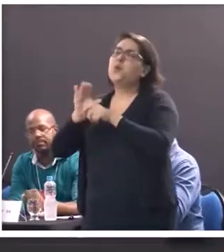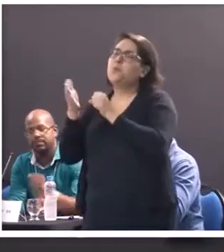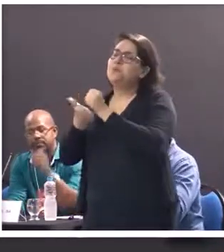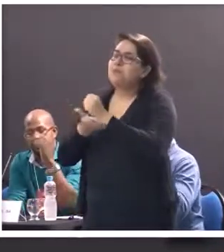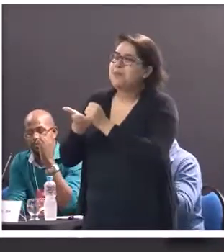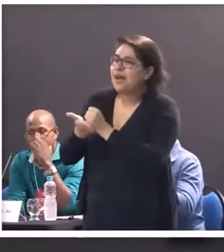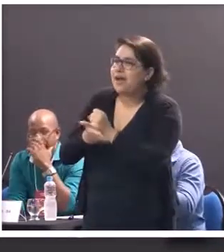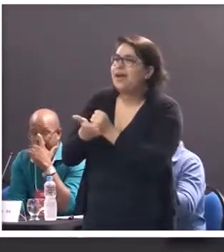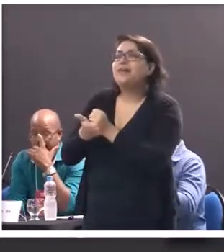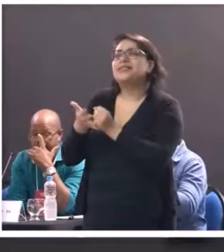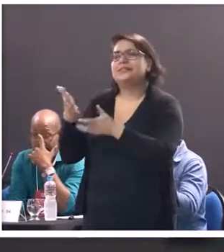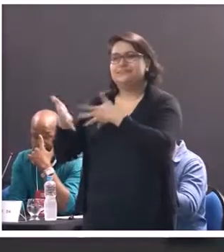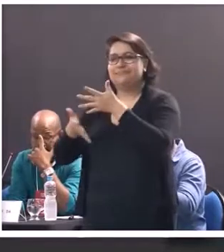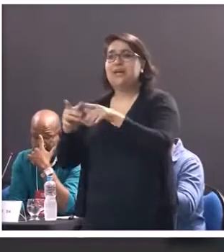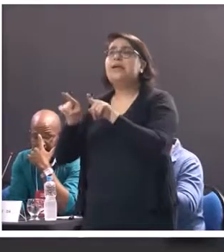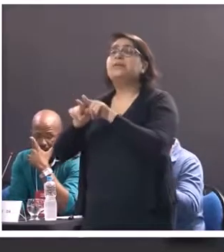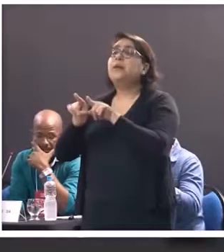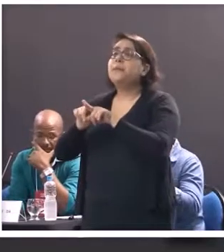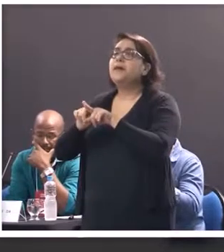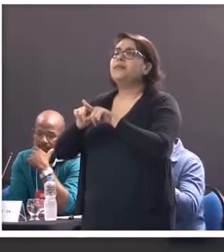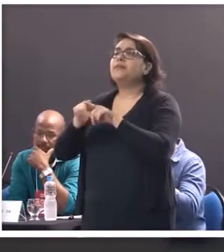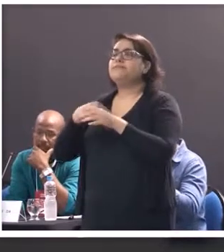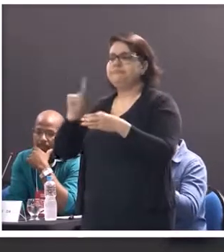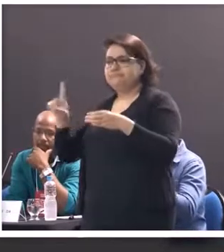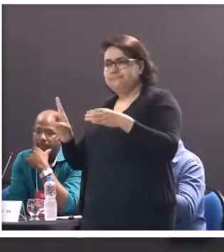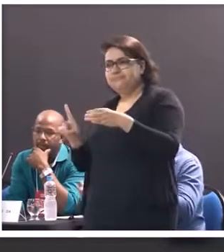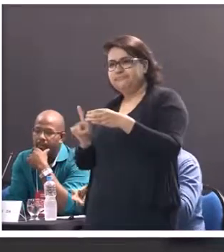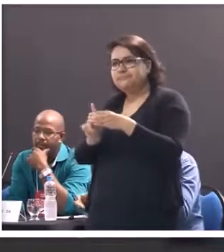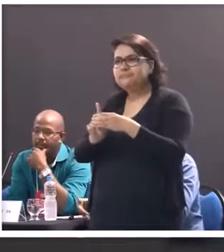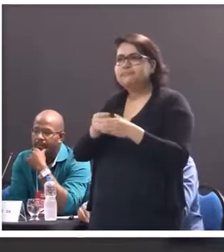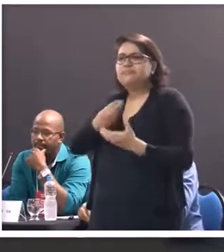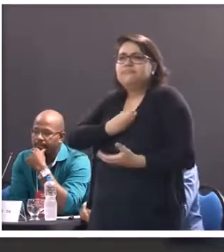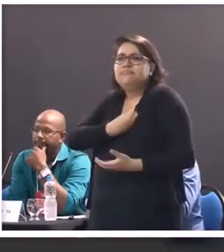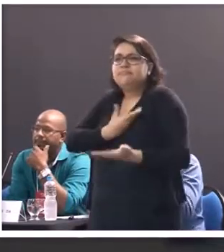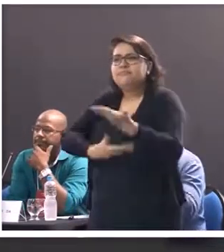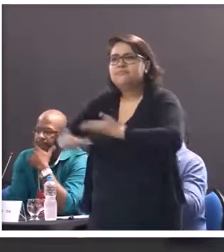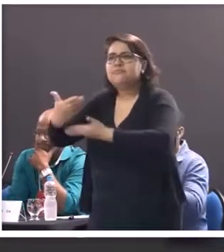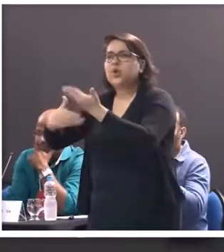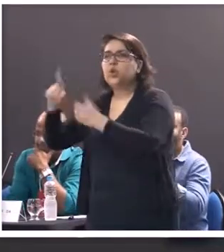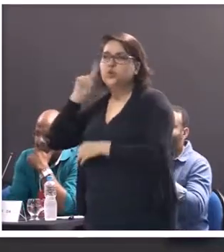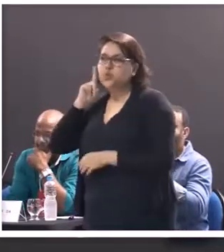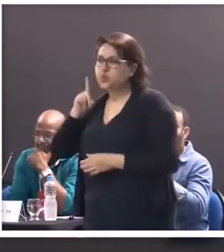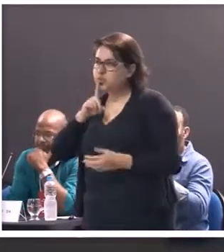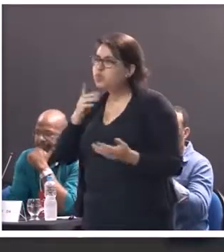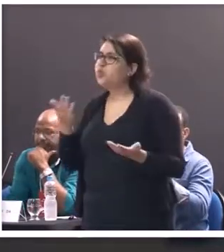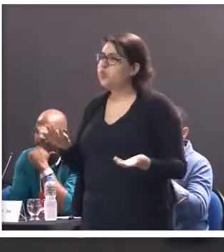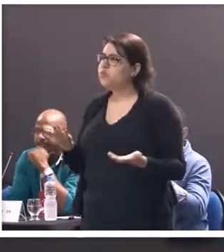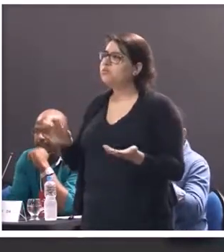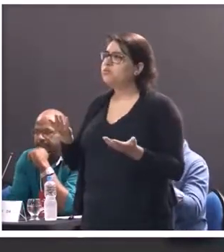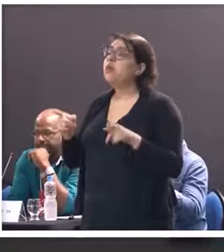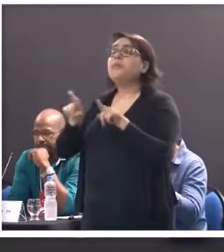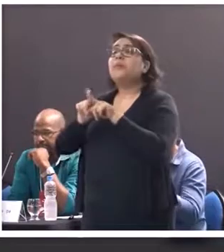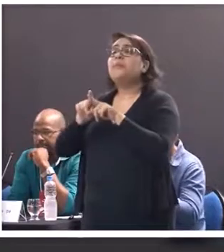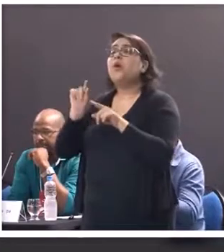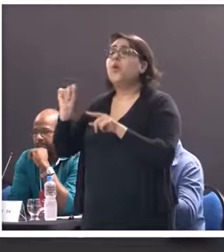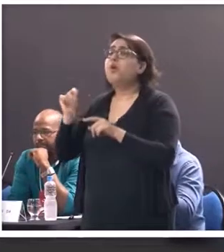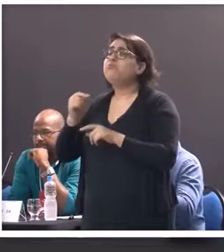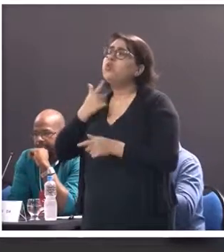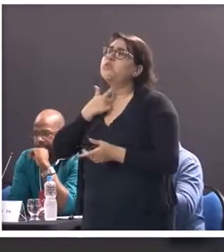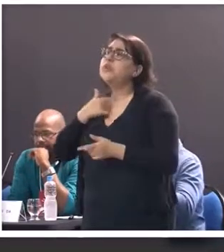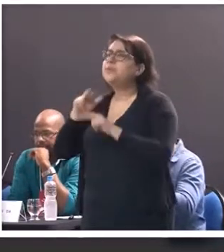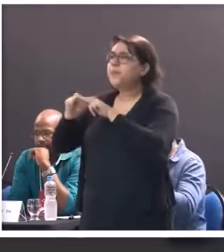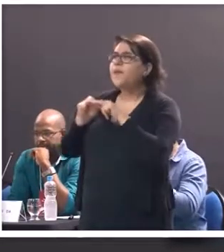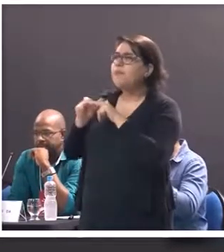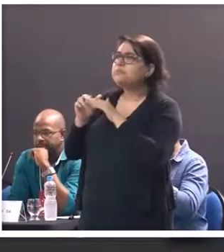módulo básico, ou até mesmo em imersão, em convívio junto com os surdos, por algum estímulo